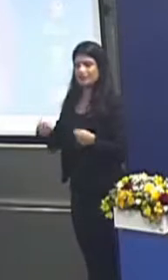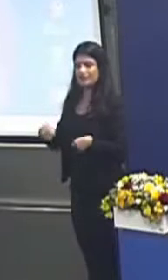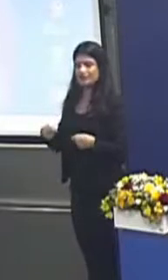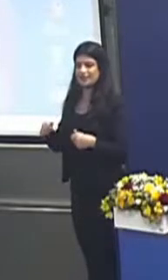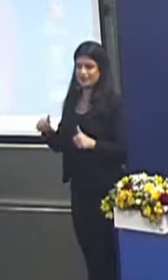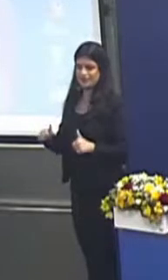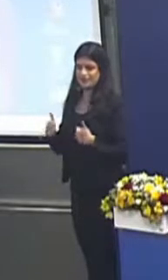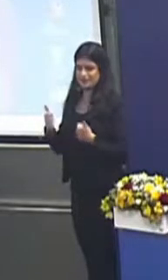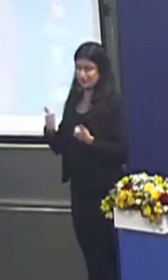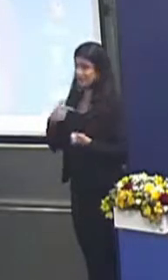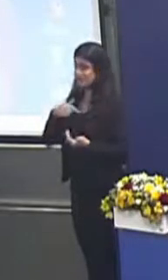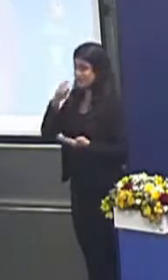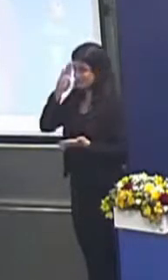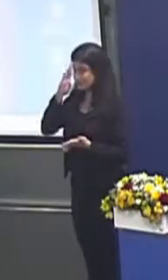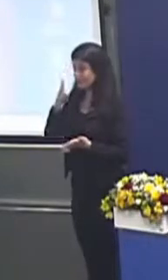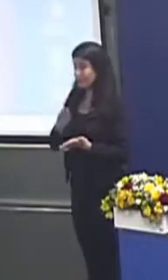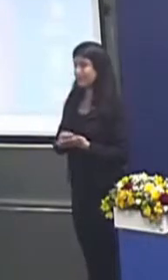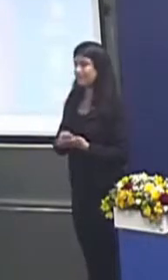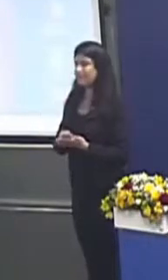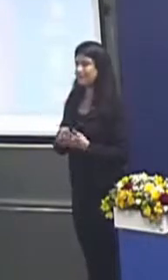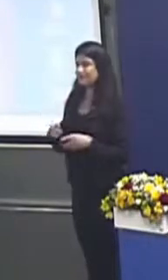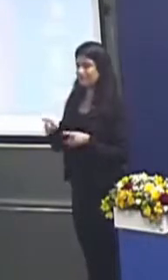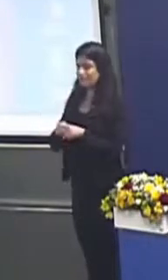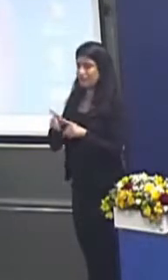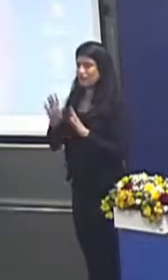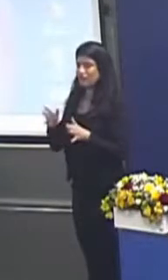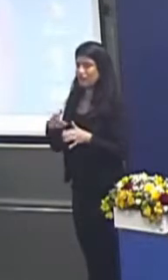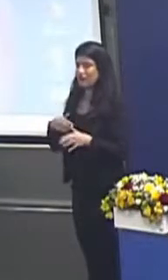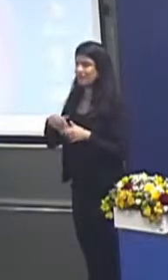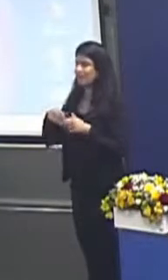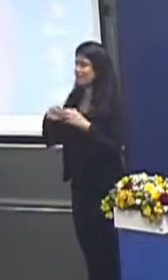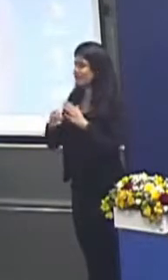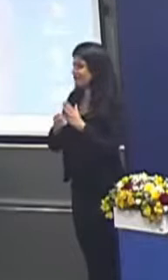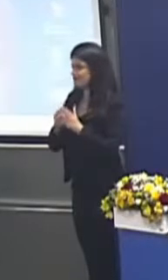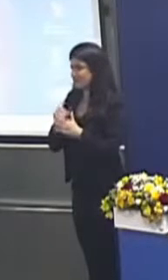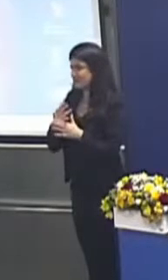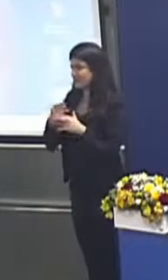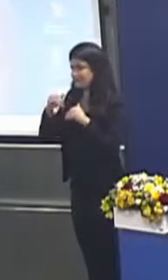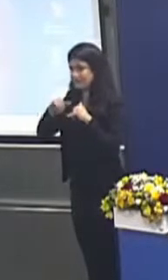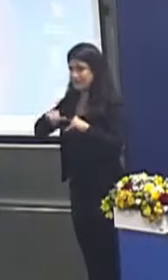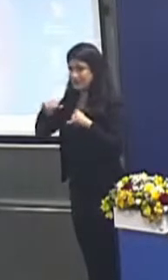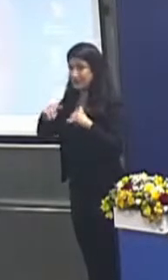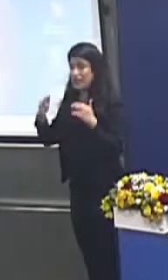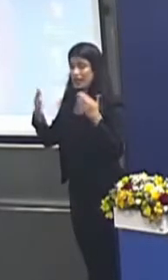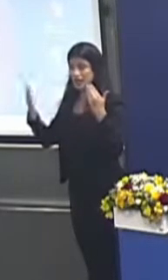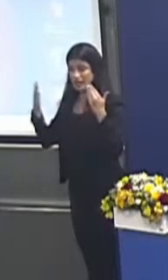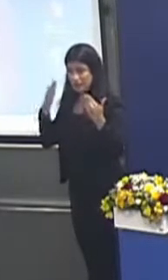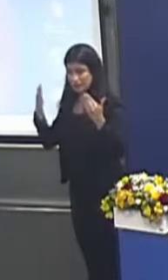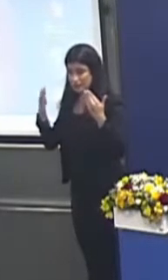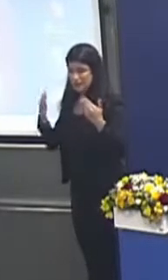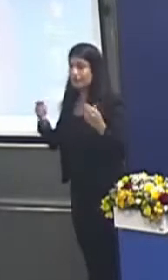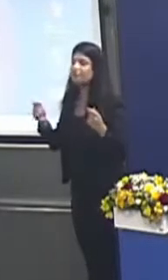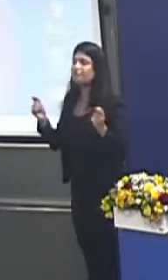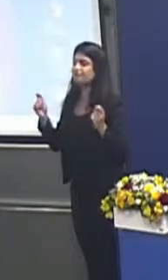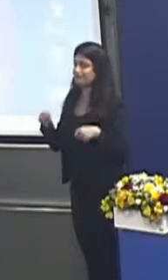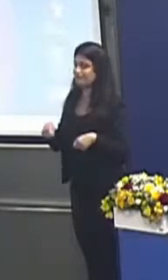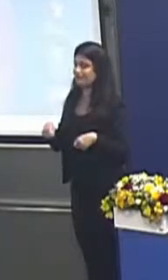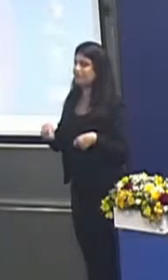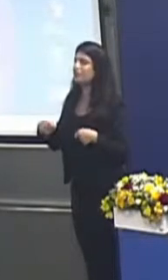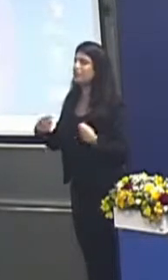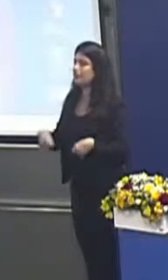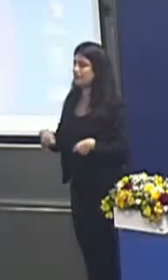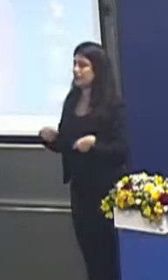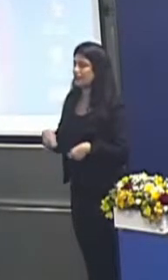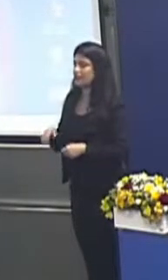precisa. Eu acredito e tenho dito isso muitas vezes. A psicologia pode e